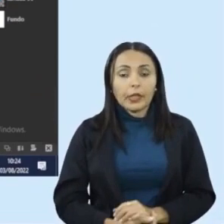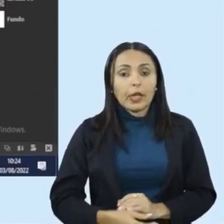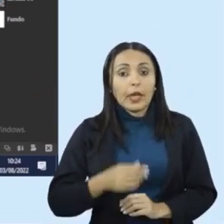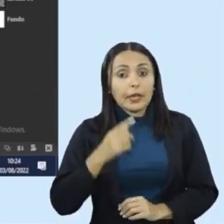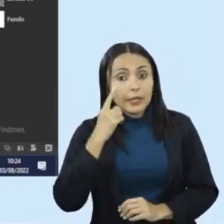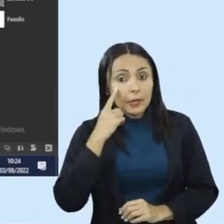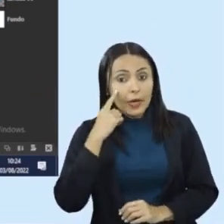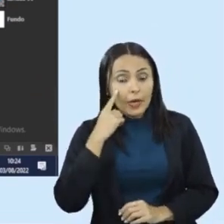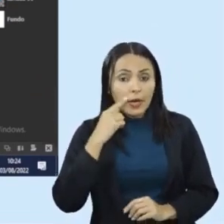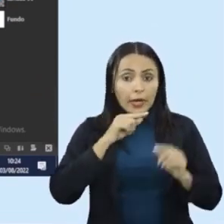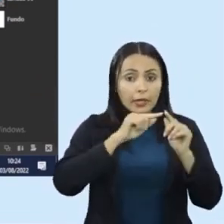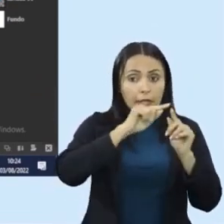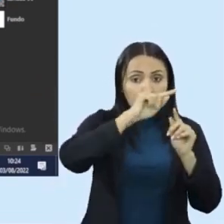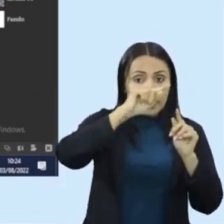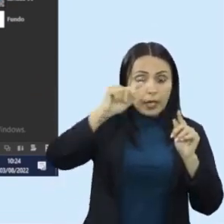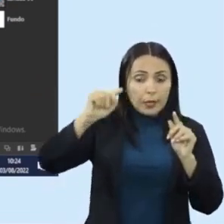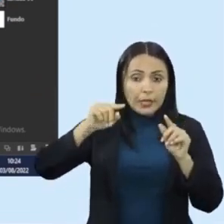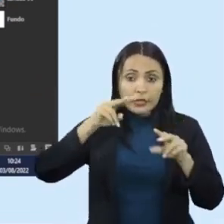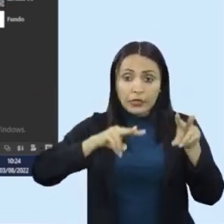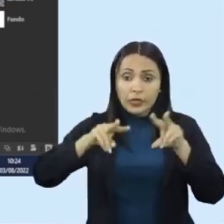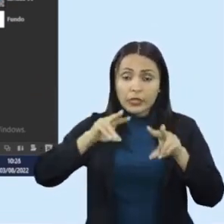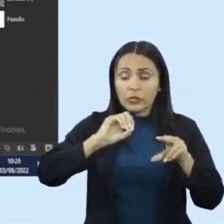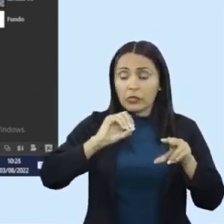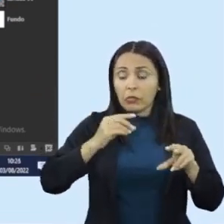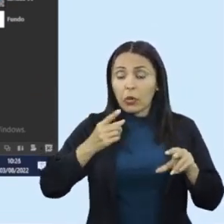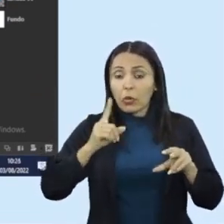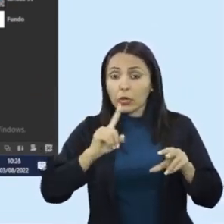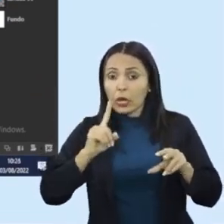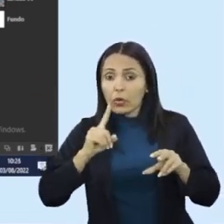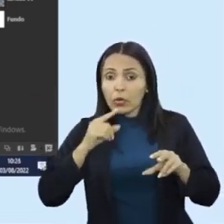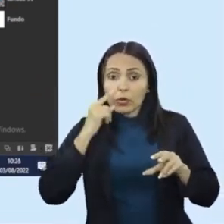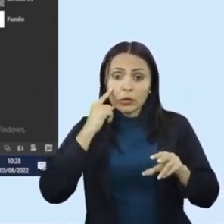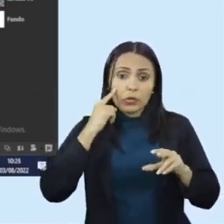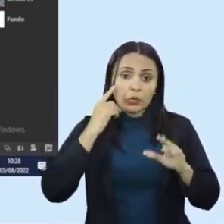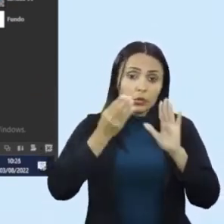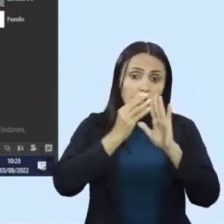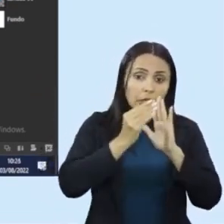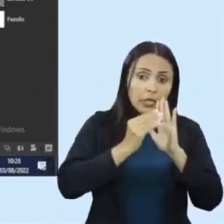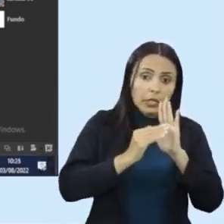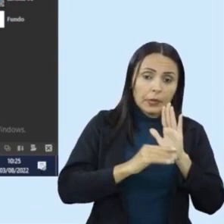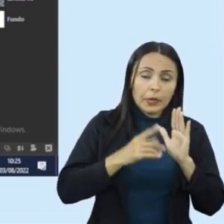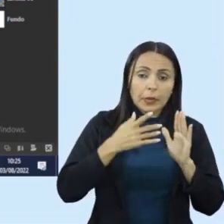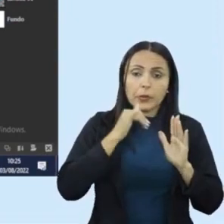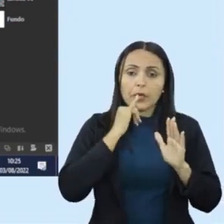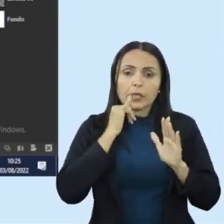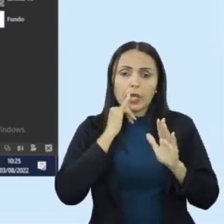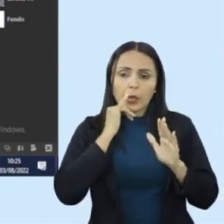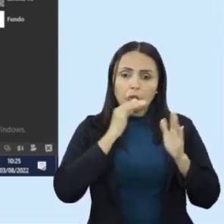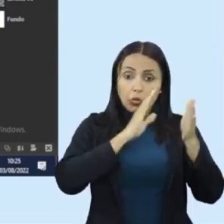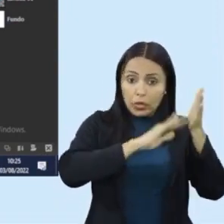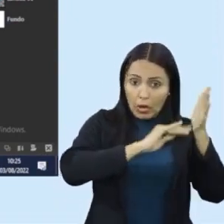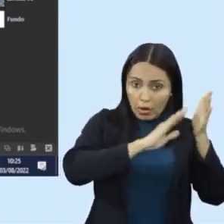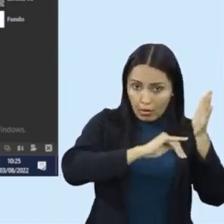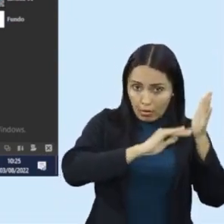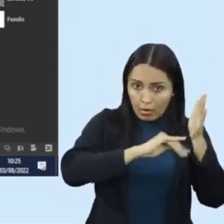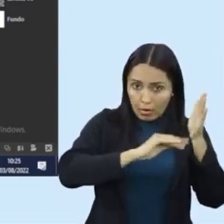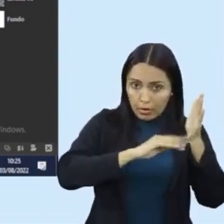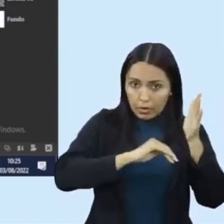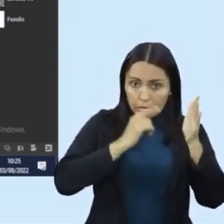Essa barra aqui, ela é para deixar visível ou não o conteúdo que tem nessa camada. Por exemplo, se eu tirar ela,